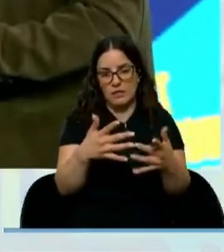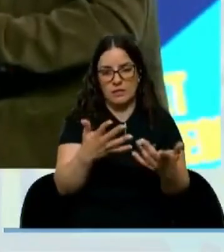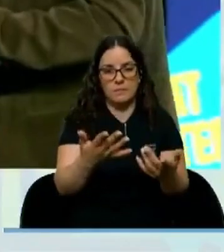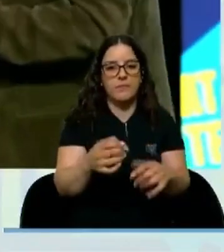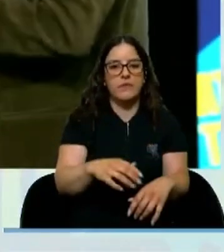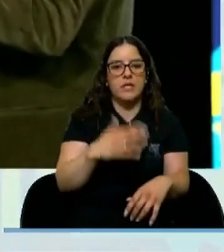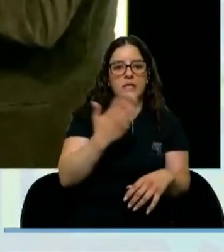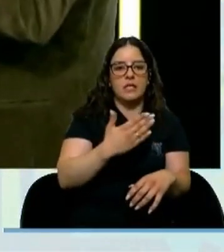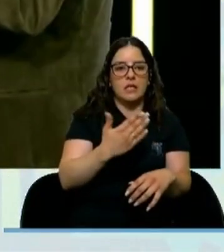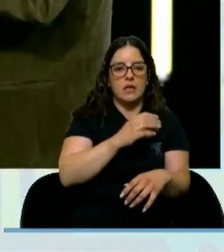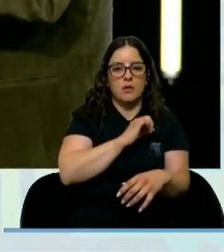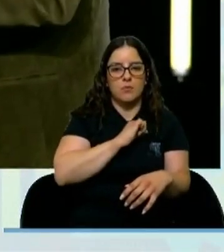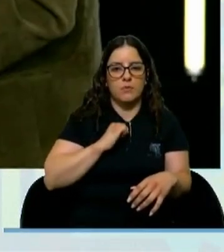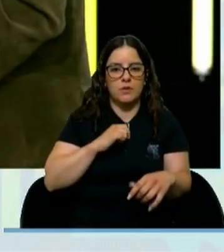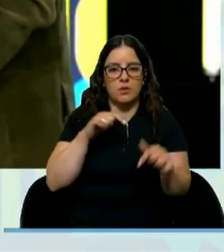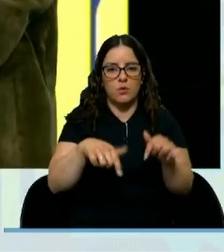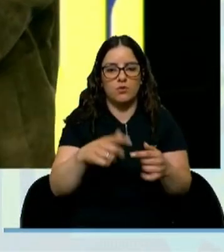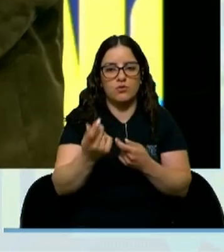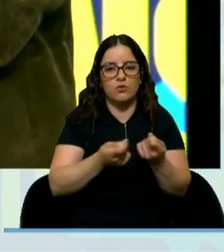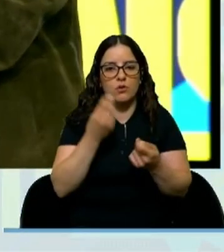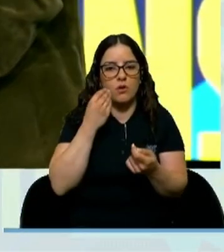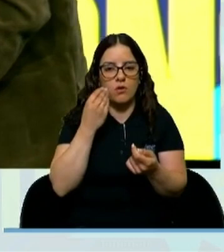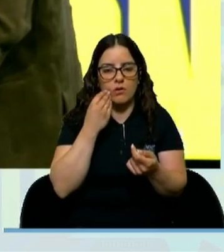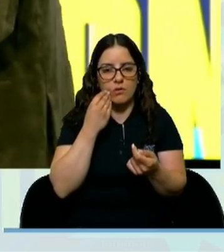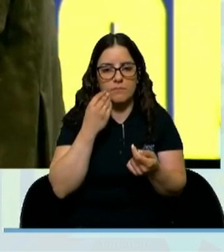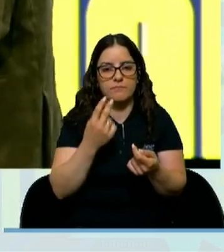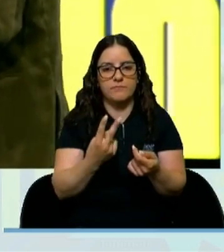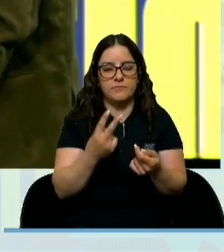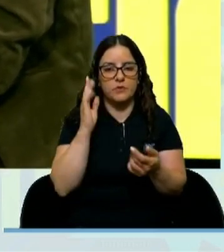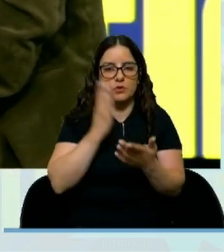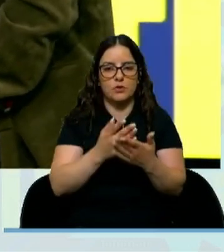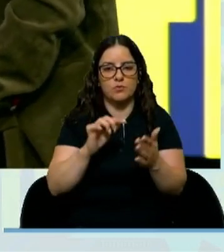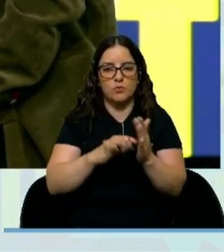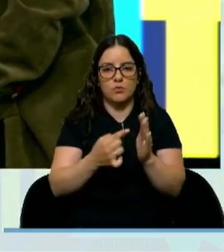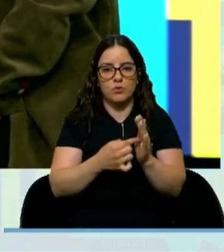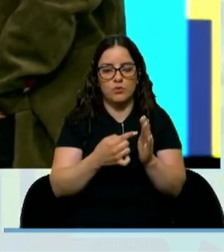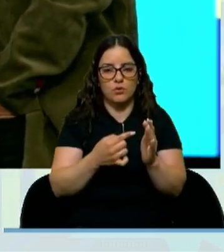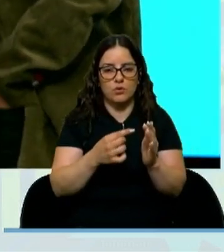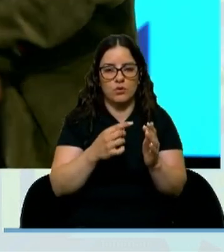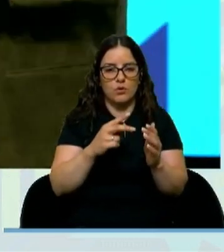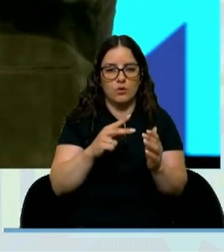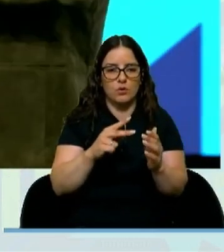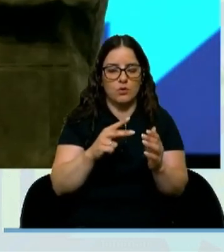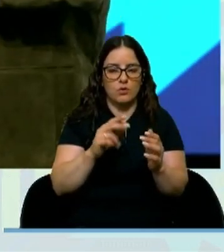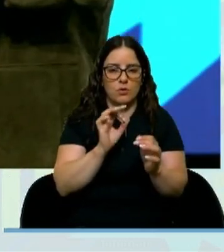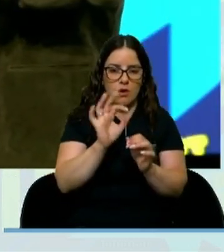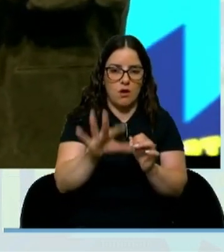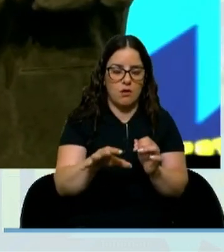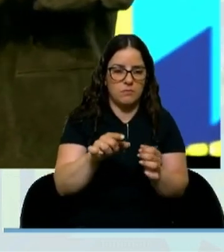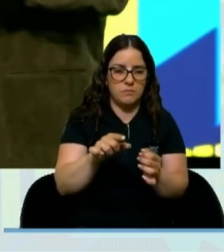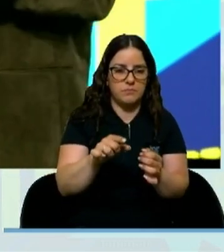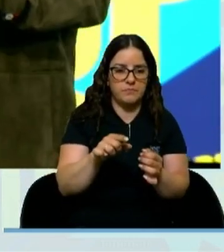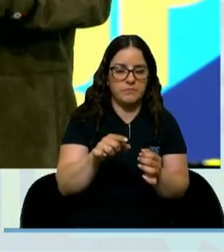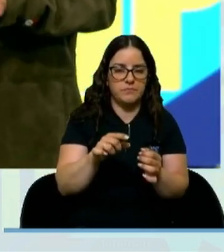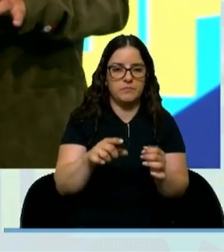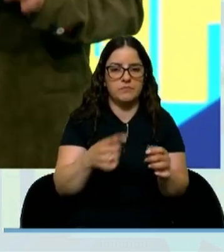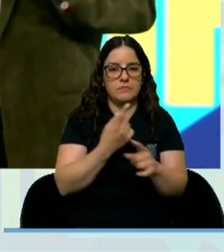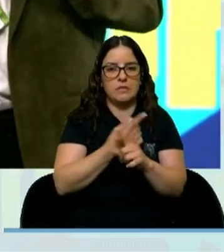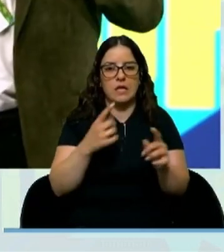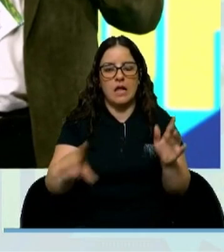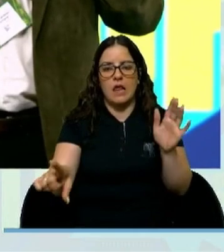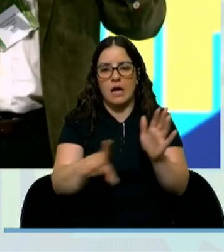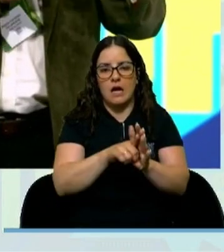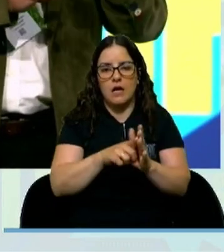hoje? E estes são os dois últimos pontos do keynote. Porque a lei funciona